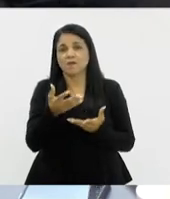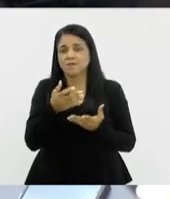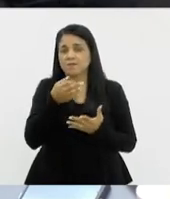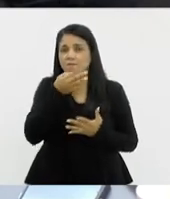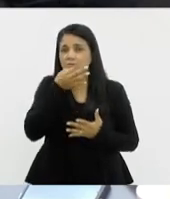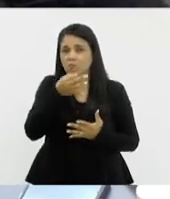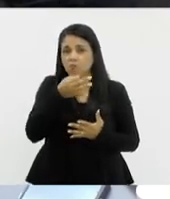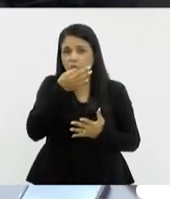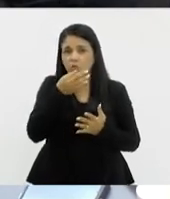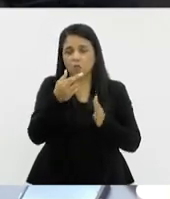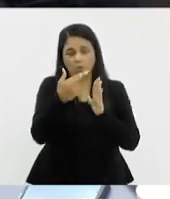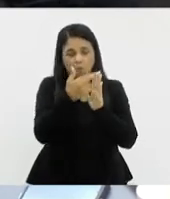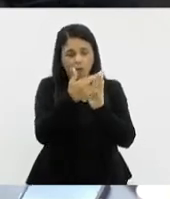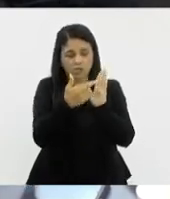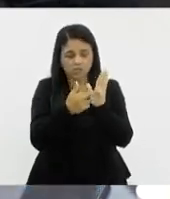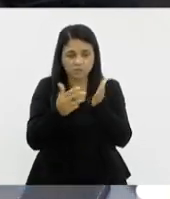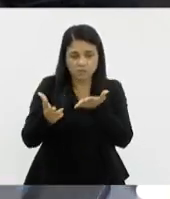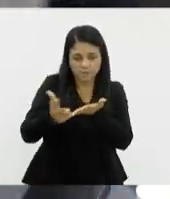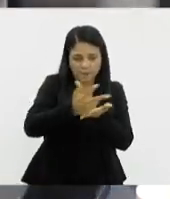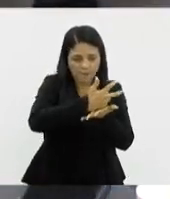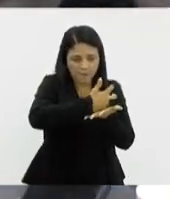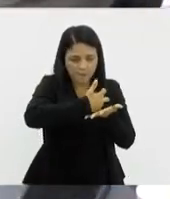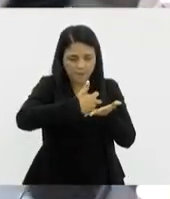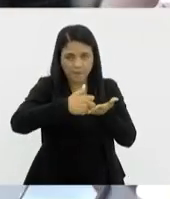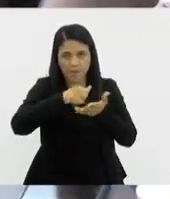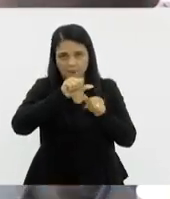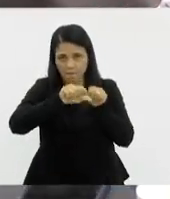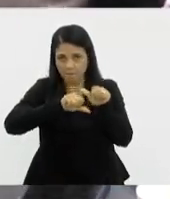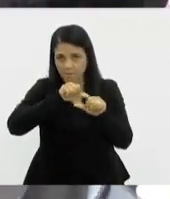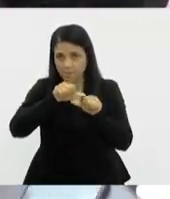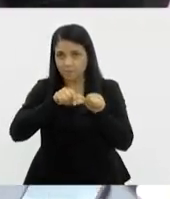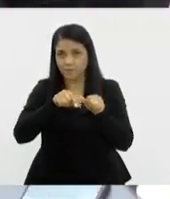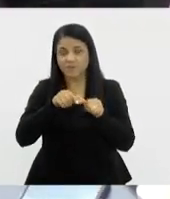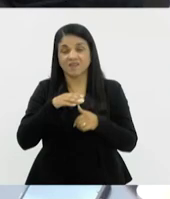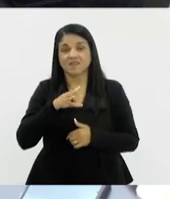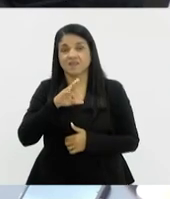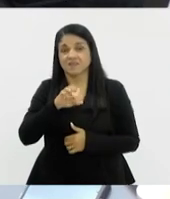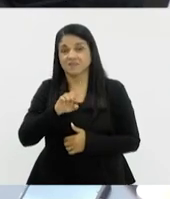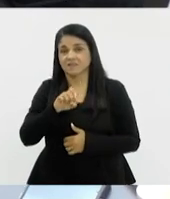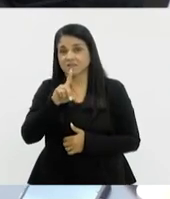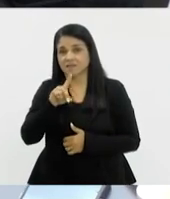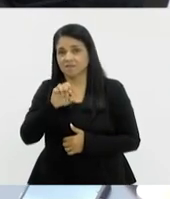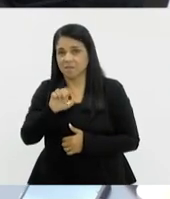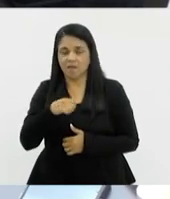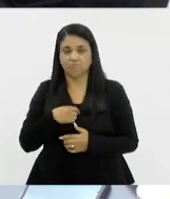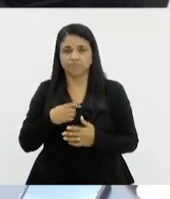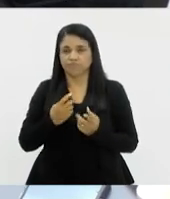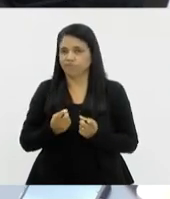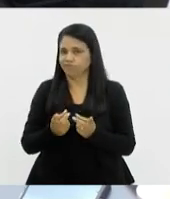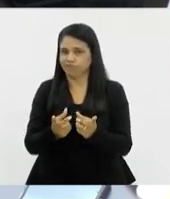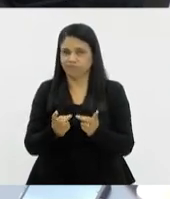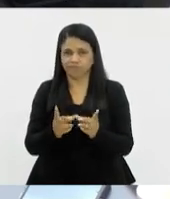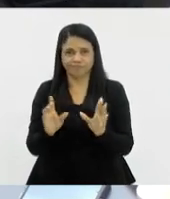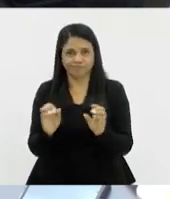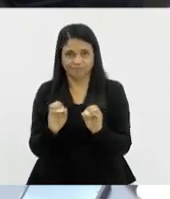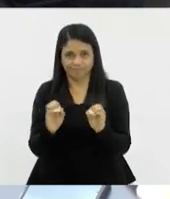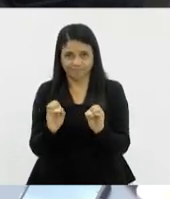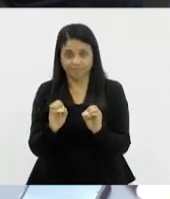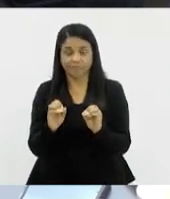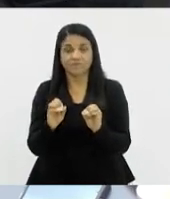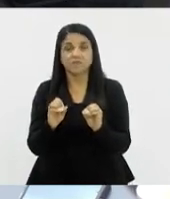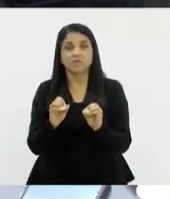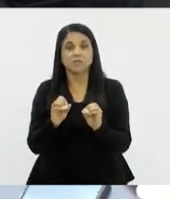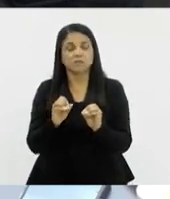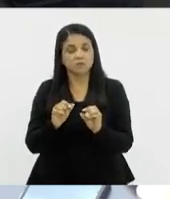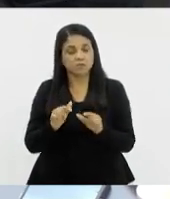no regime de recuperação fiscal que a SEDAI não fosse privatizada e